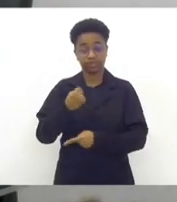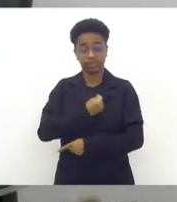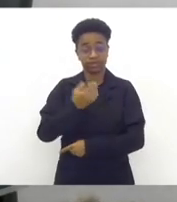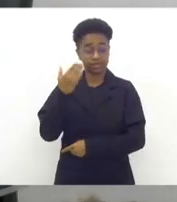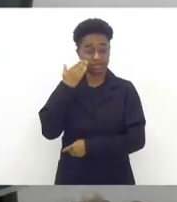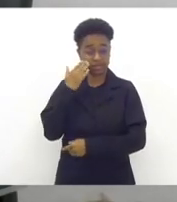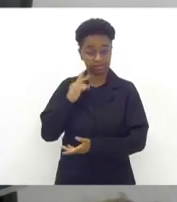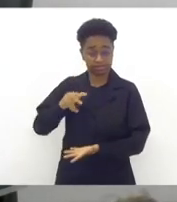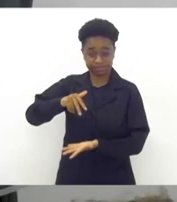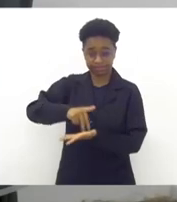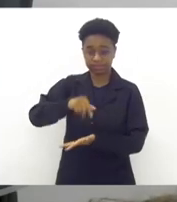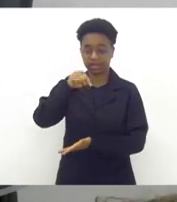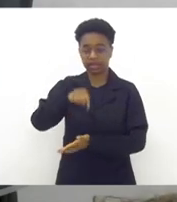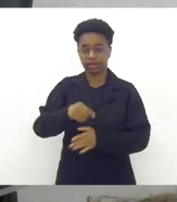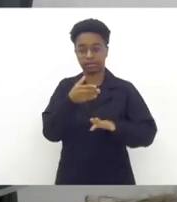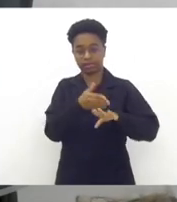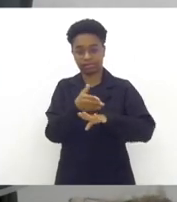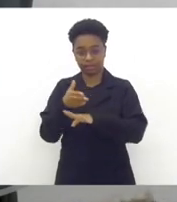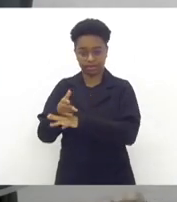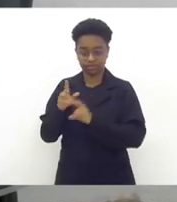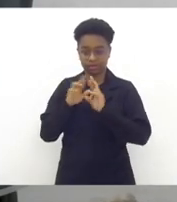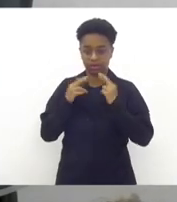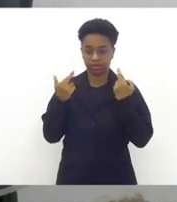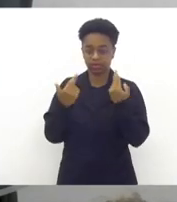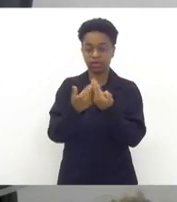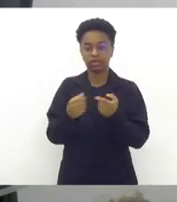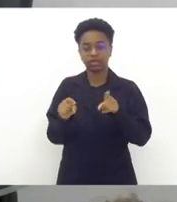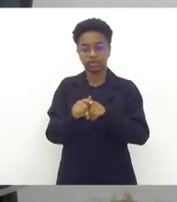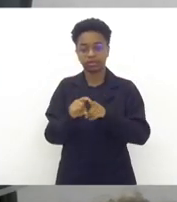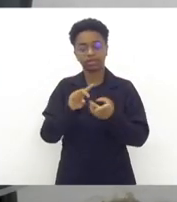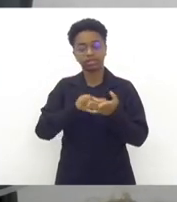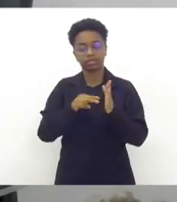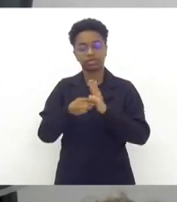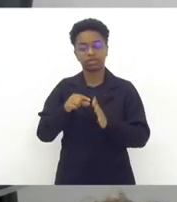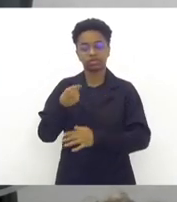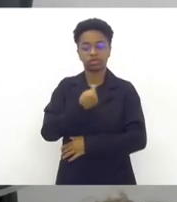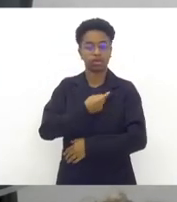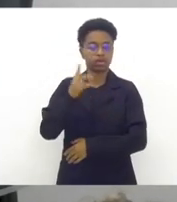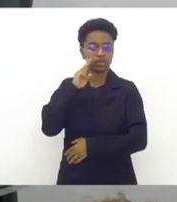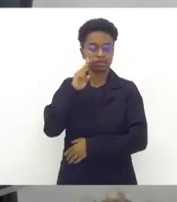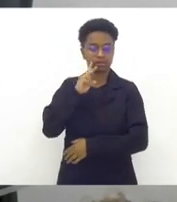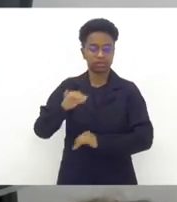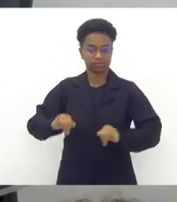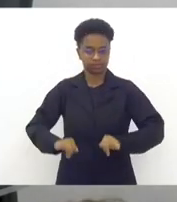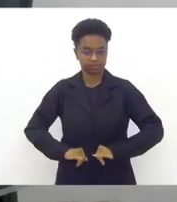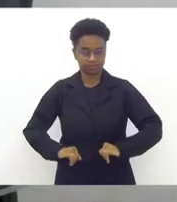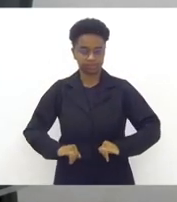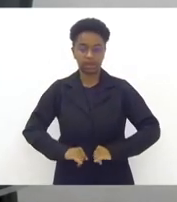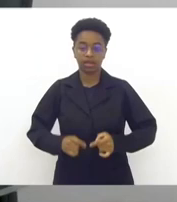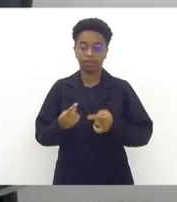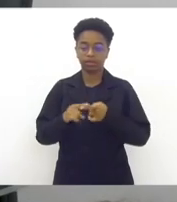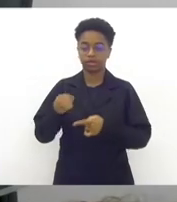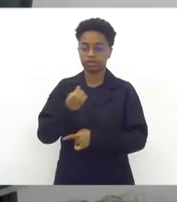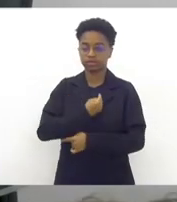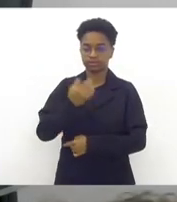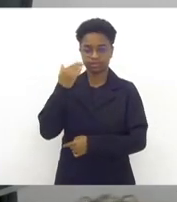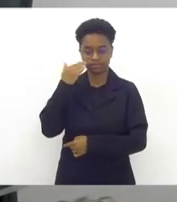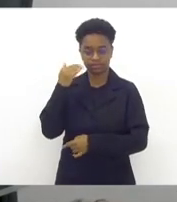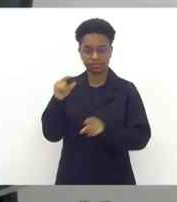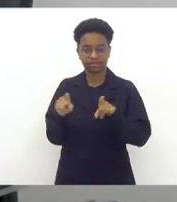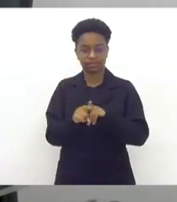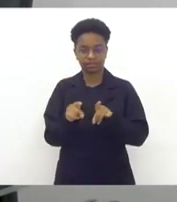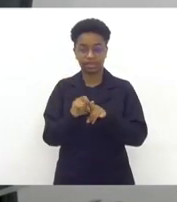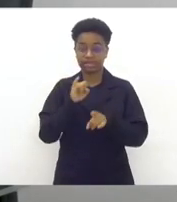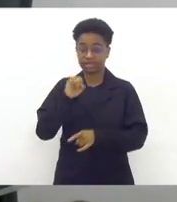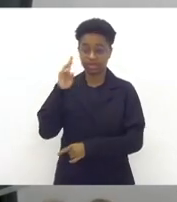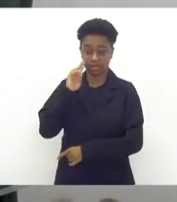e participar dessa oitiva é também a gente fazer relembrar dores, né? Mas a gente sabe também que se a gente relembra